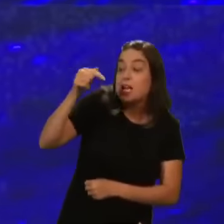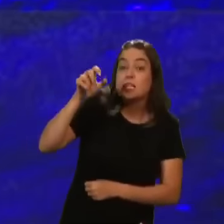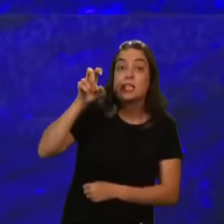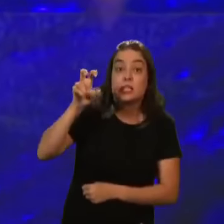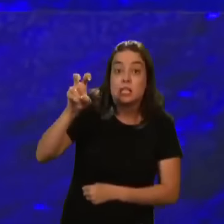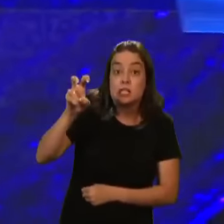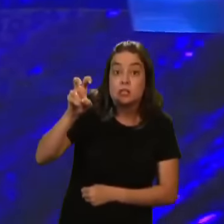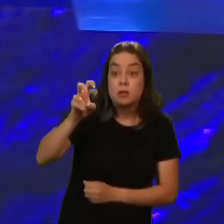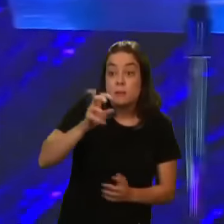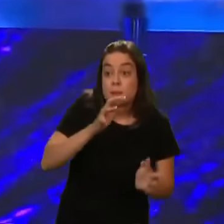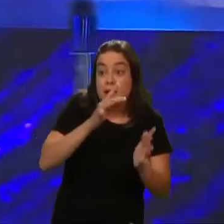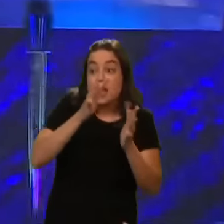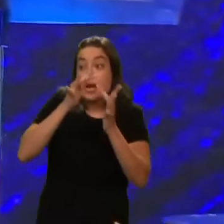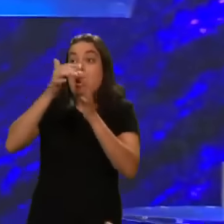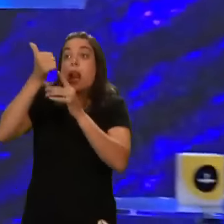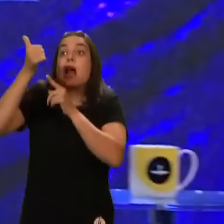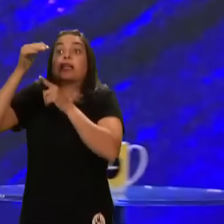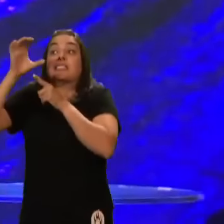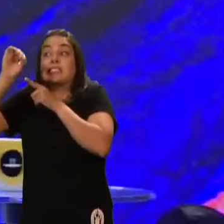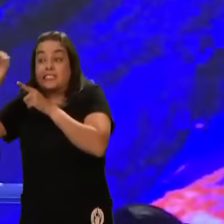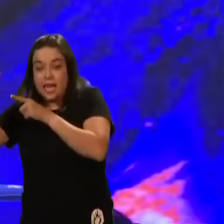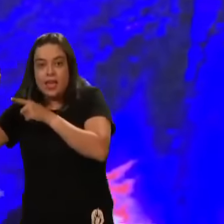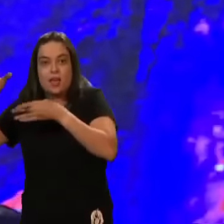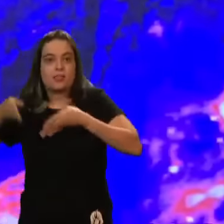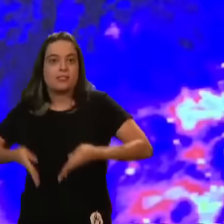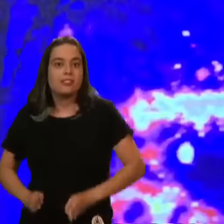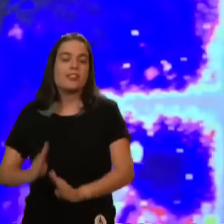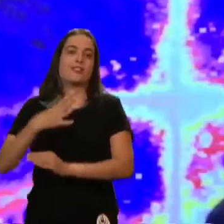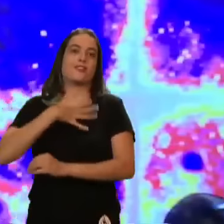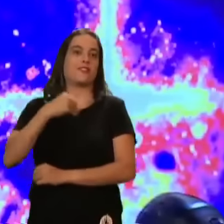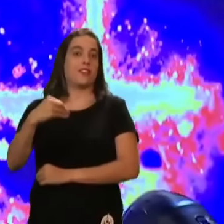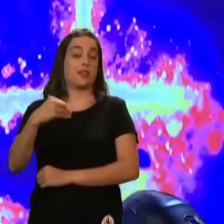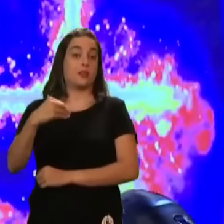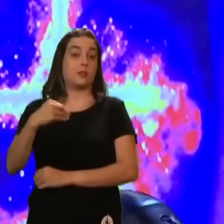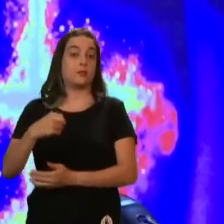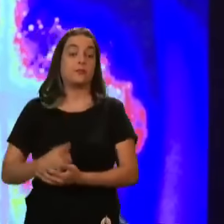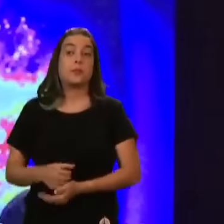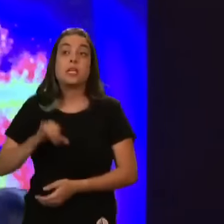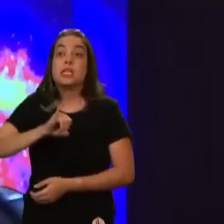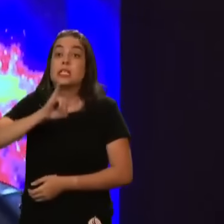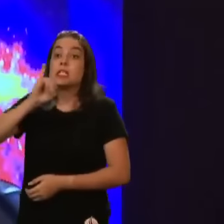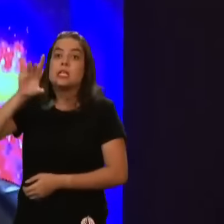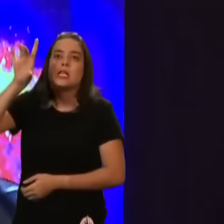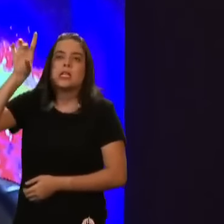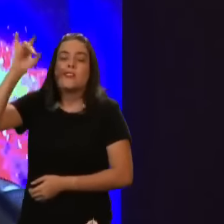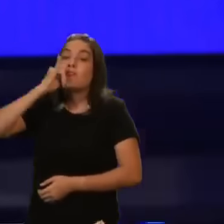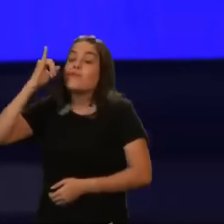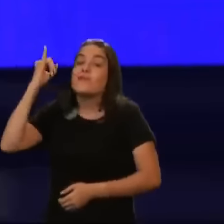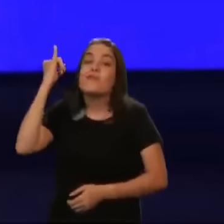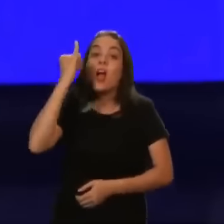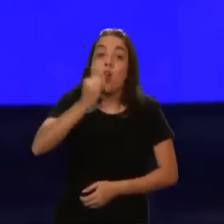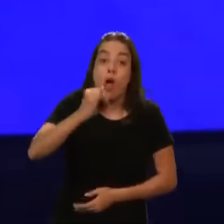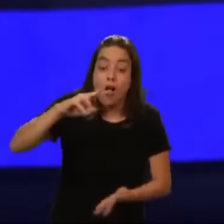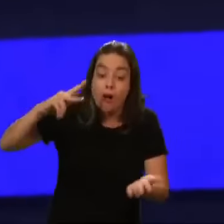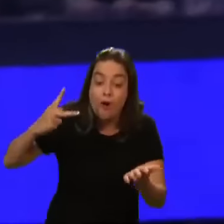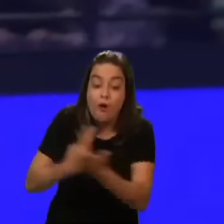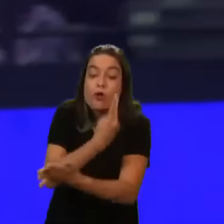Com 100, o menino nasce. Ei, se Deus falar A, a seu respeito, vai